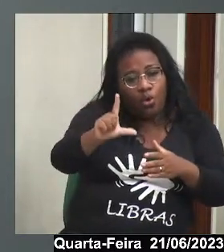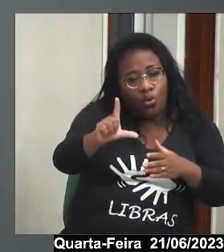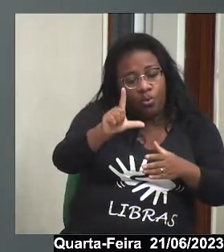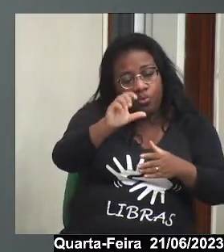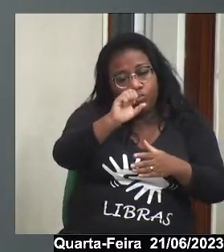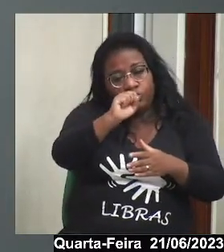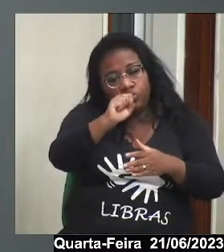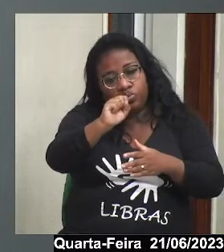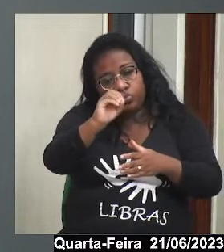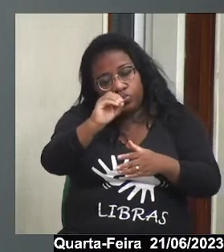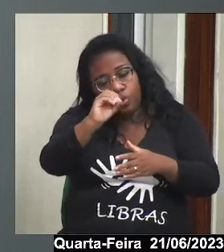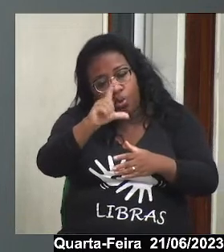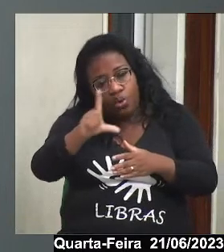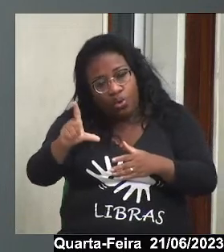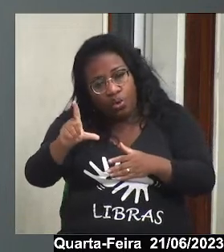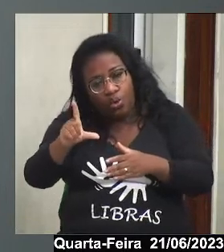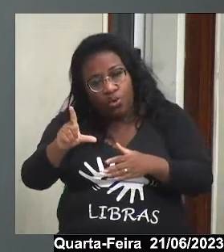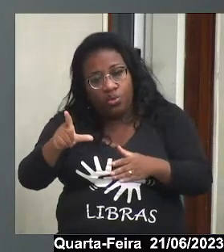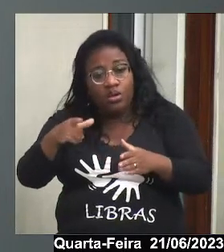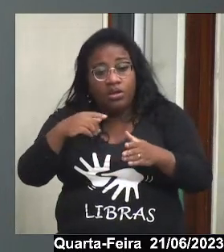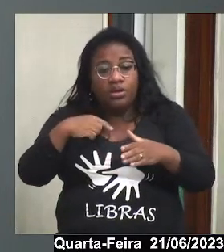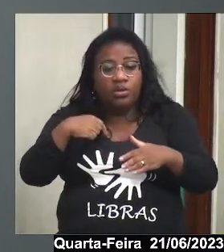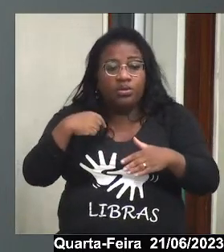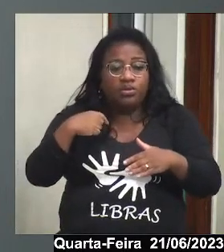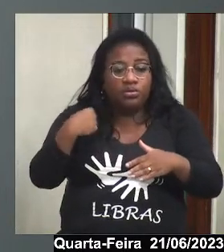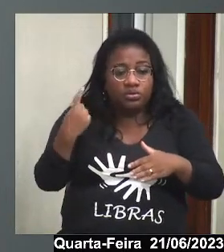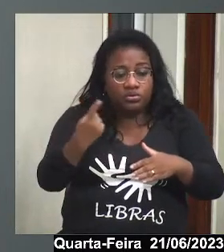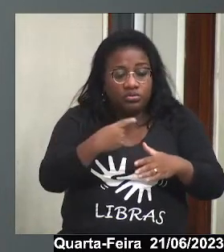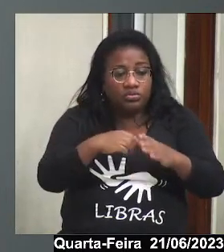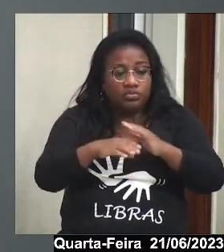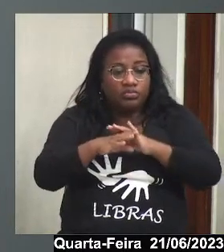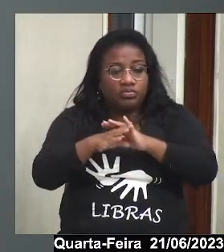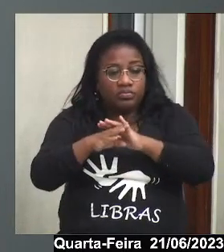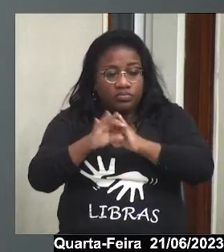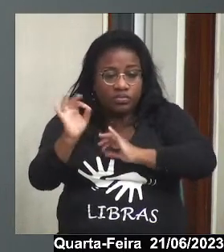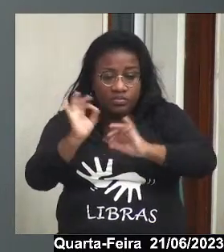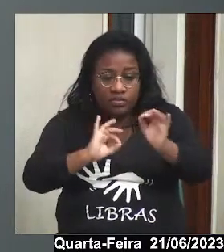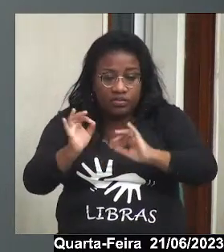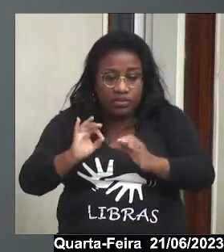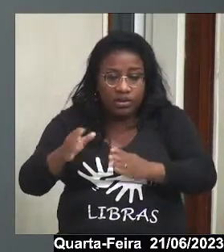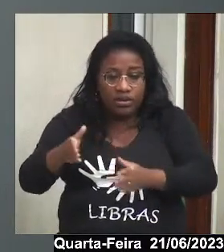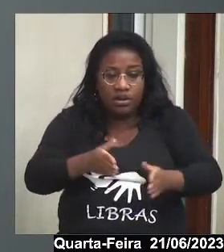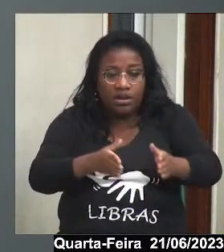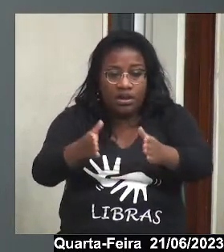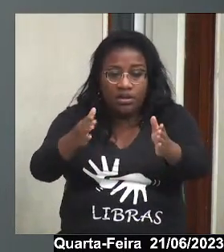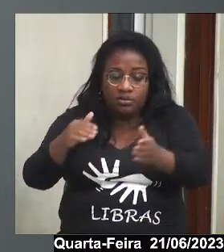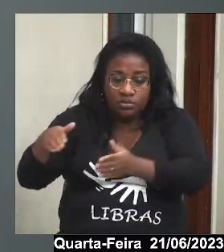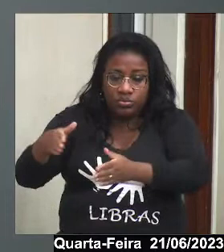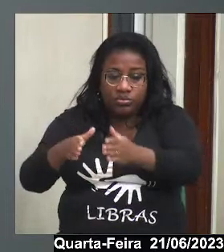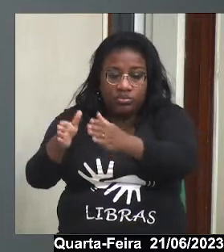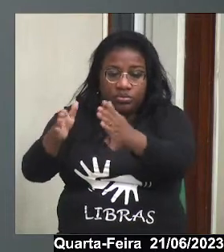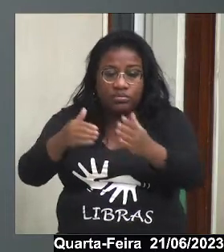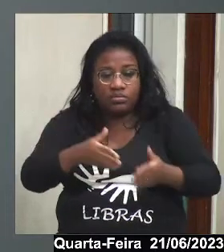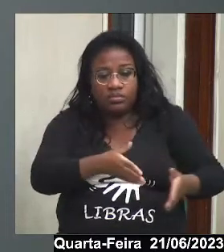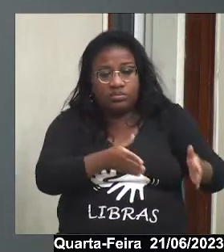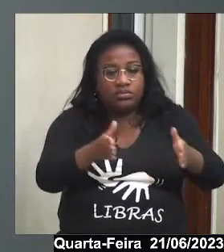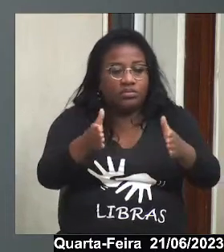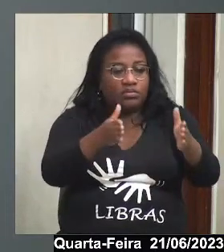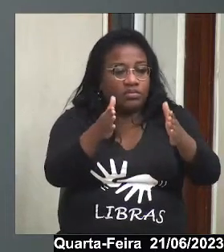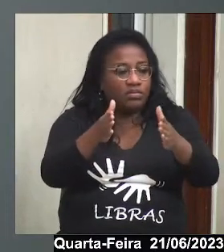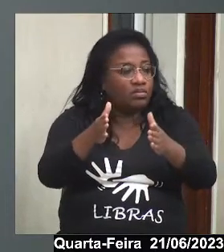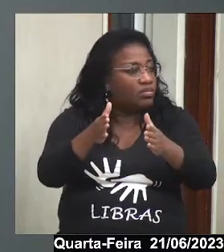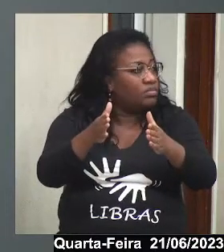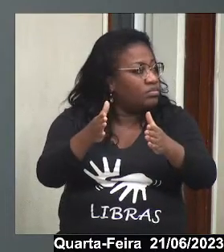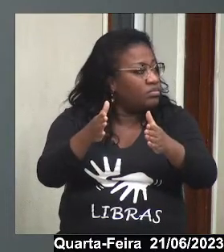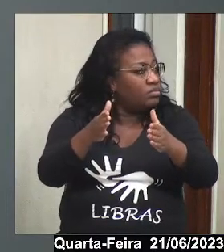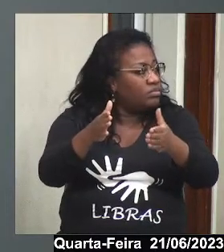Raposo Tavares, Cotia, à região central de Embu das Artes, né? E ao contrário também, quem vem do Rodanel, corta pela